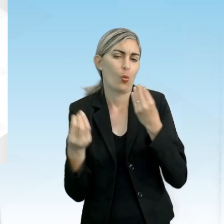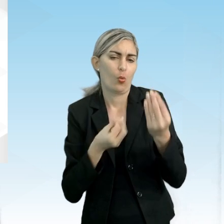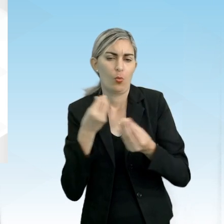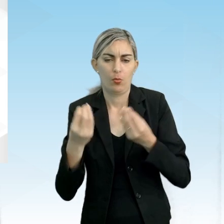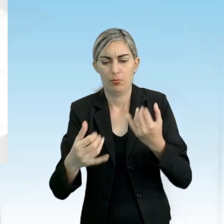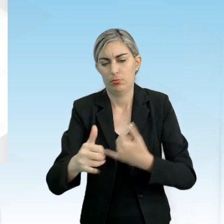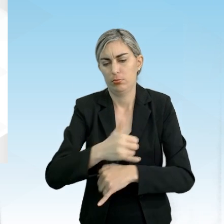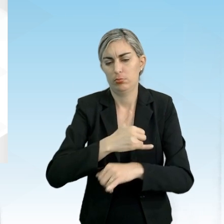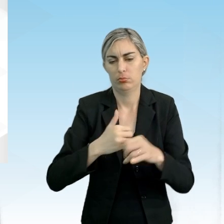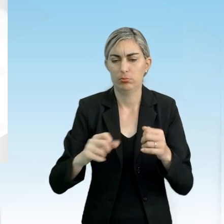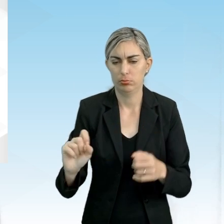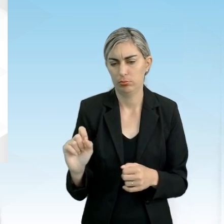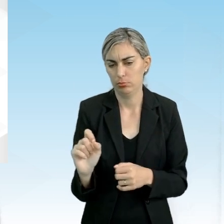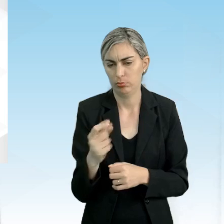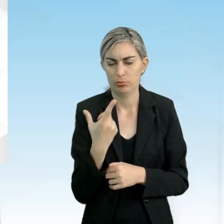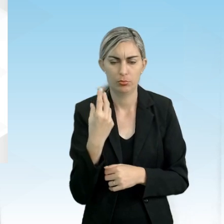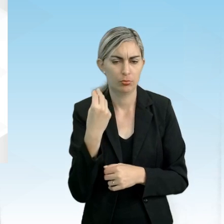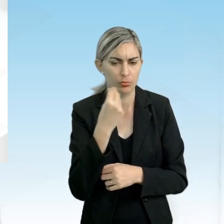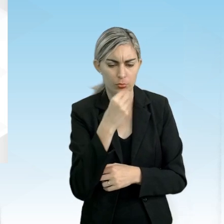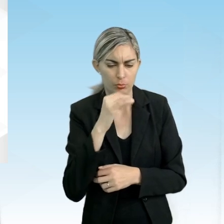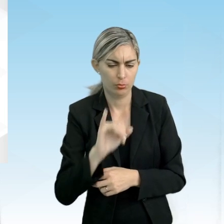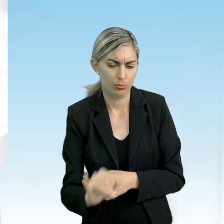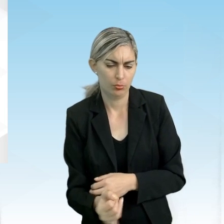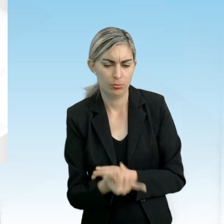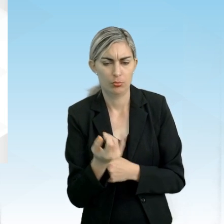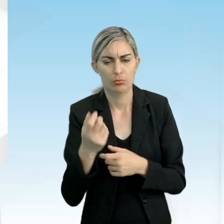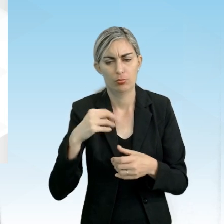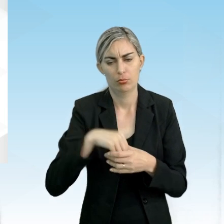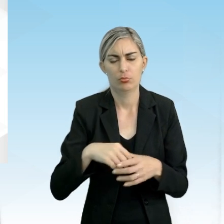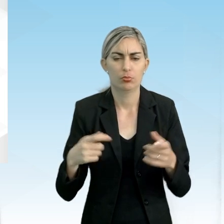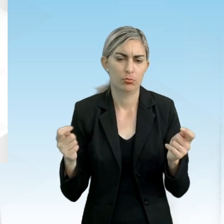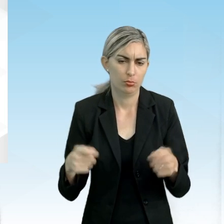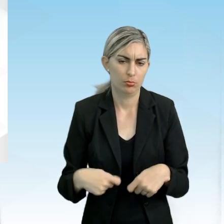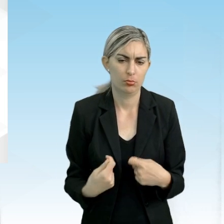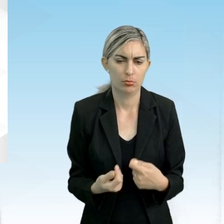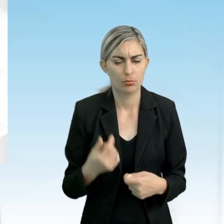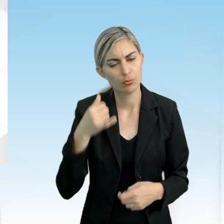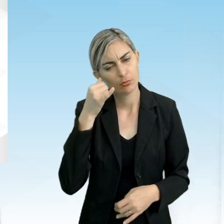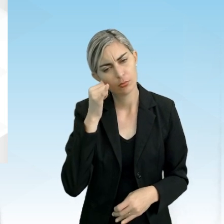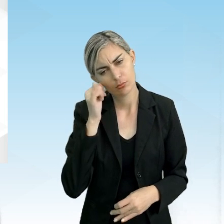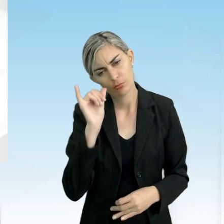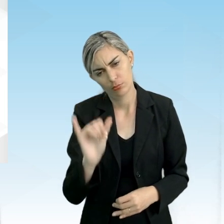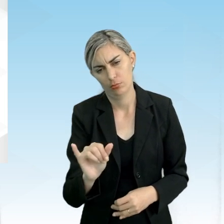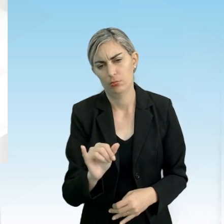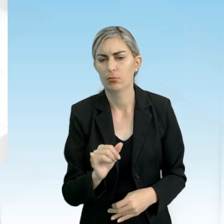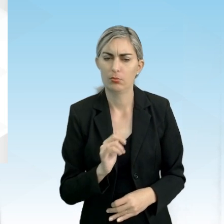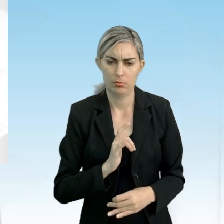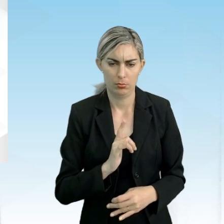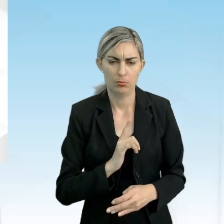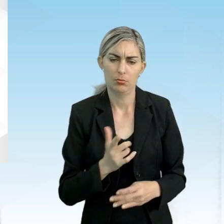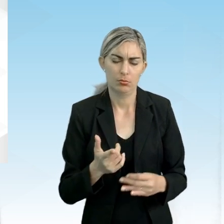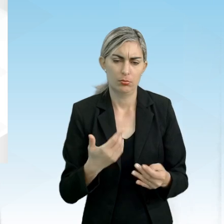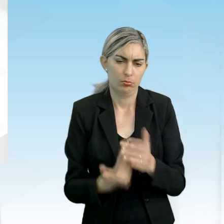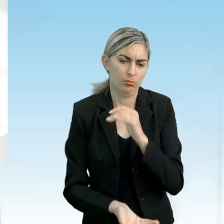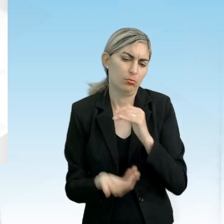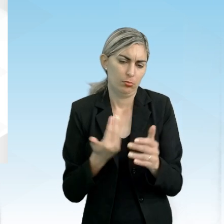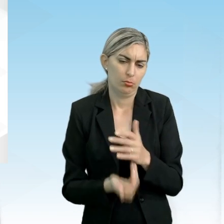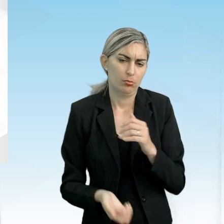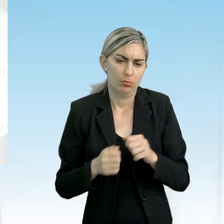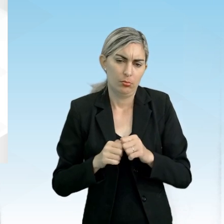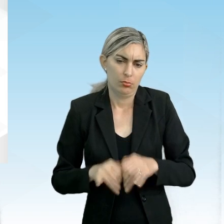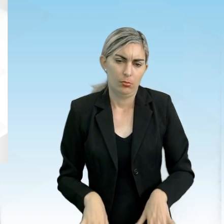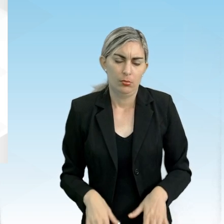a energia solar ela pode se aproveitar de todo seu potencial pode evitar grandes desperdícios